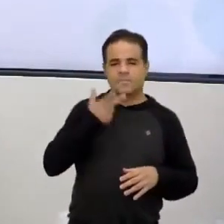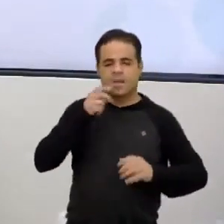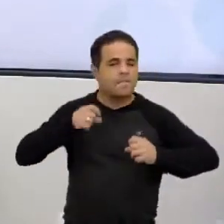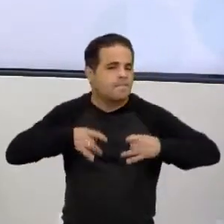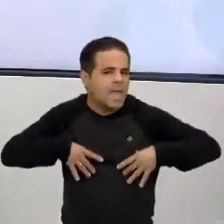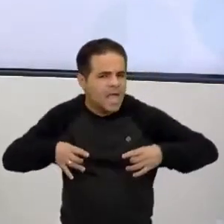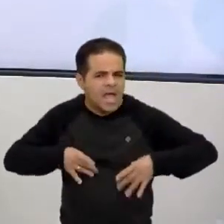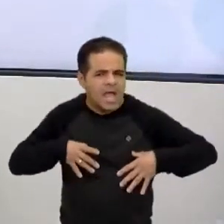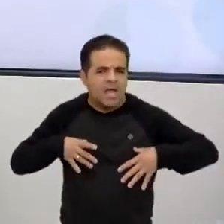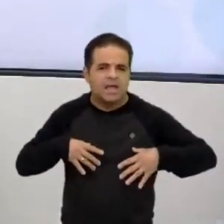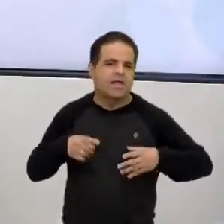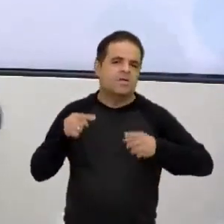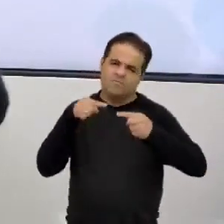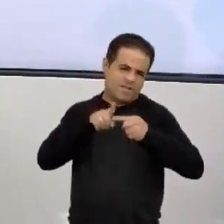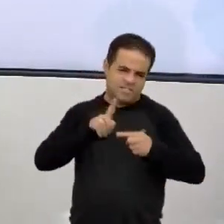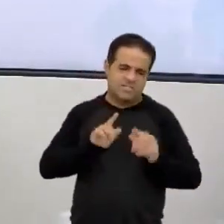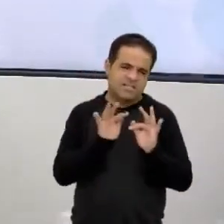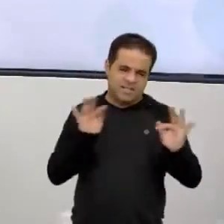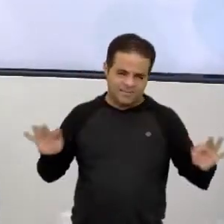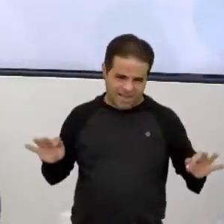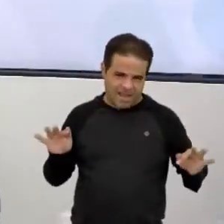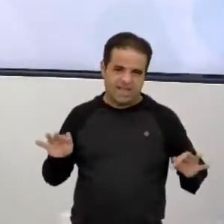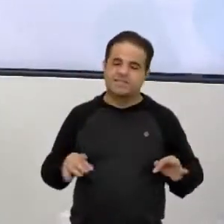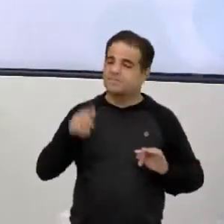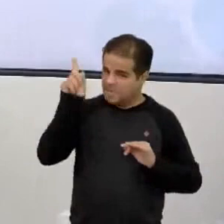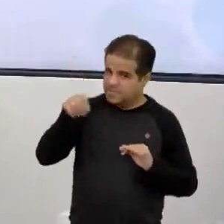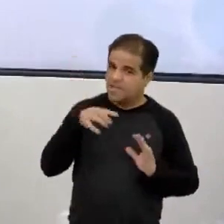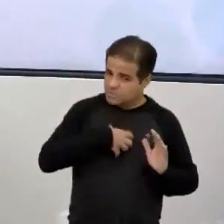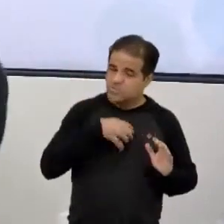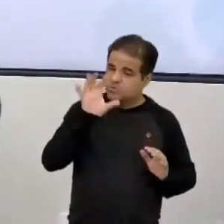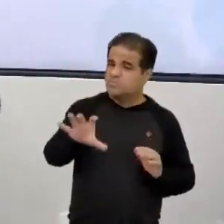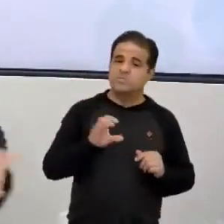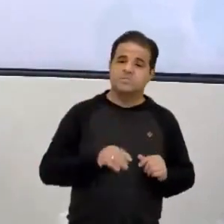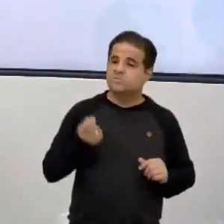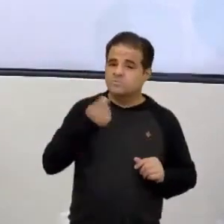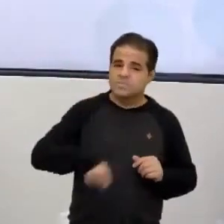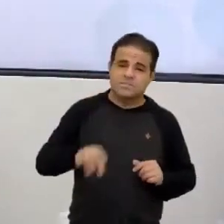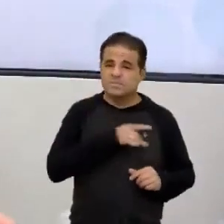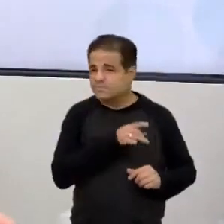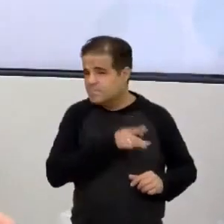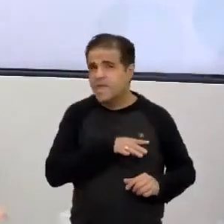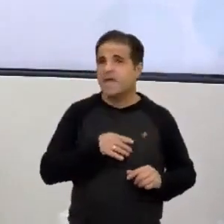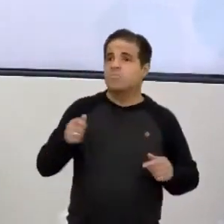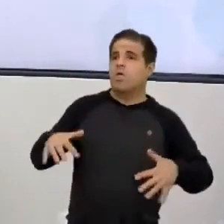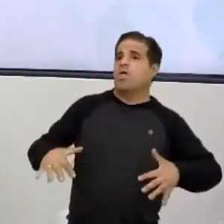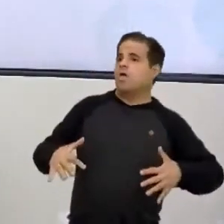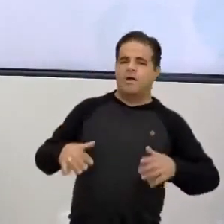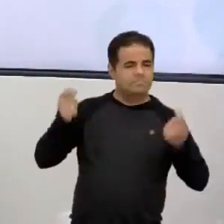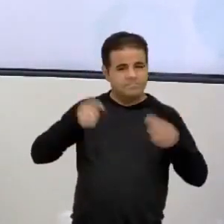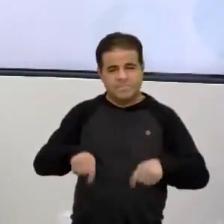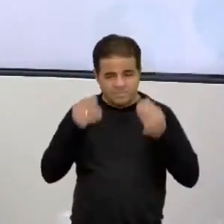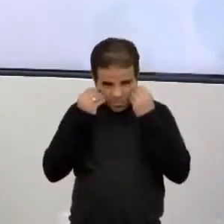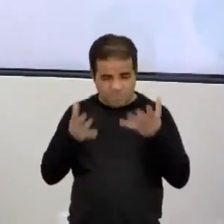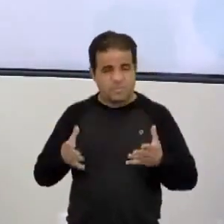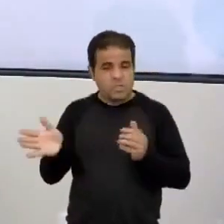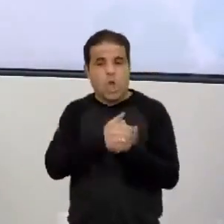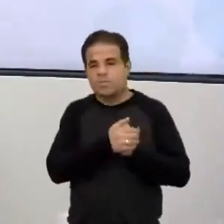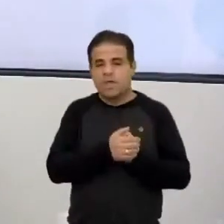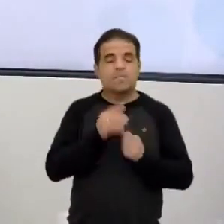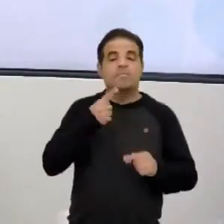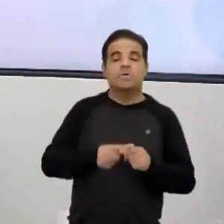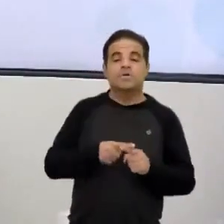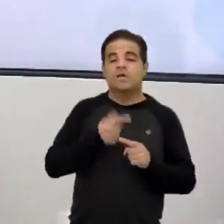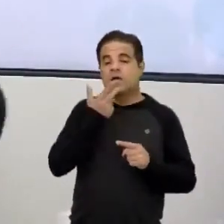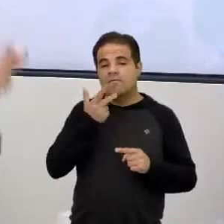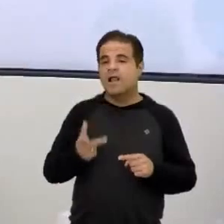medroso. Isso nem faz sentido, essa frase. Mas é sobre isso. Não tenha medo de ser um medroso. Por quê? Porque quando a gente fala, por